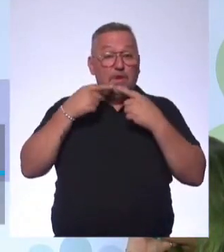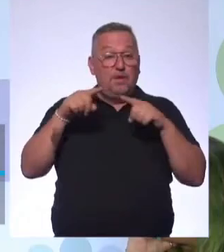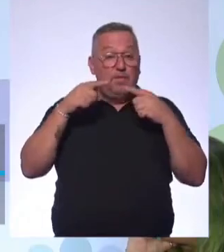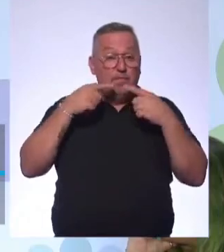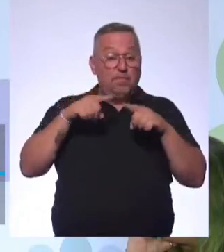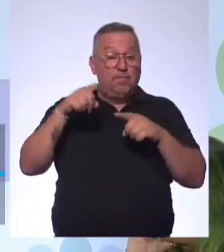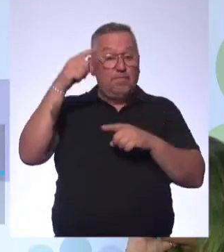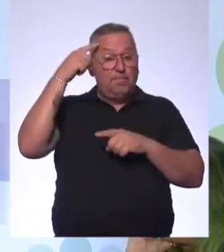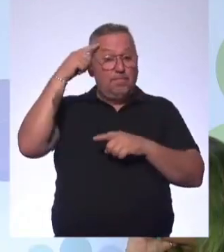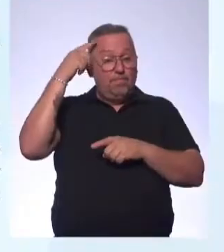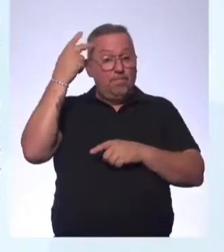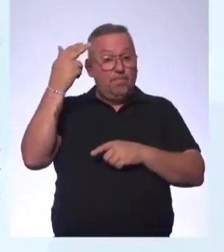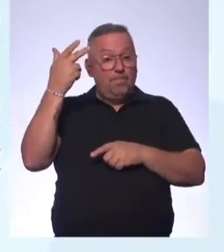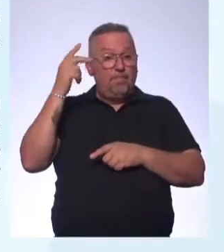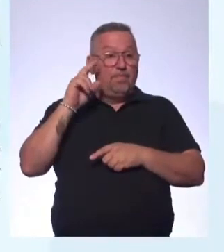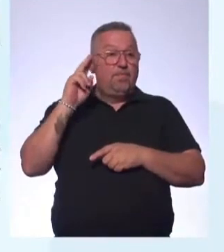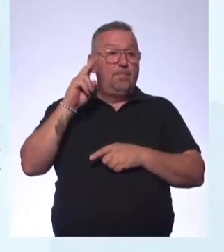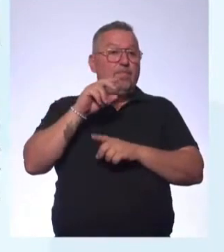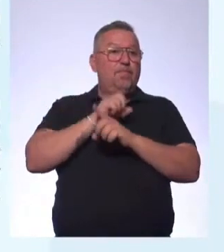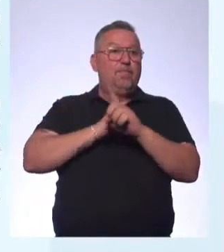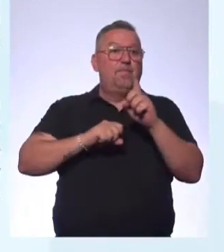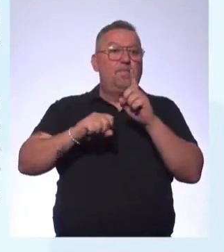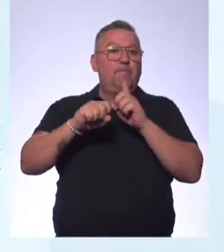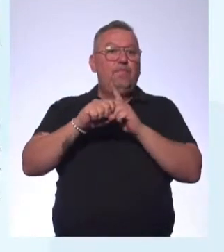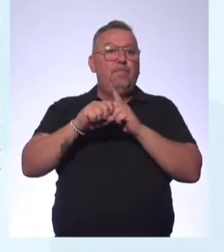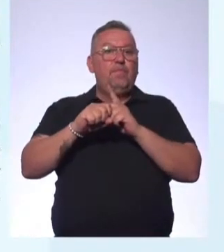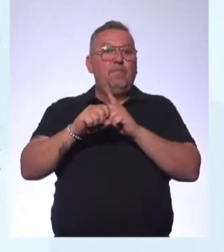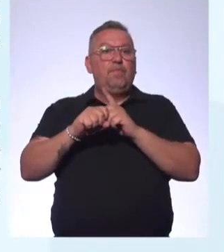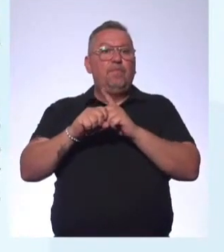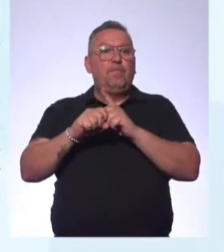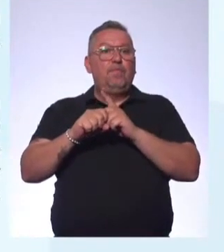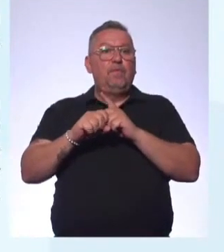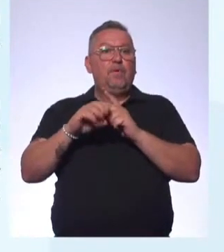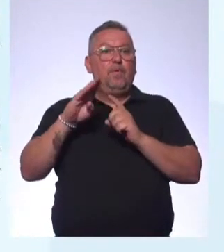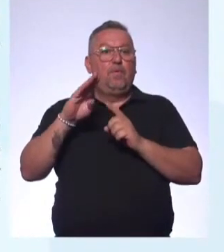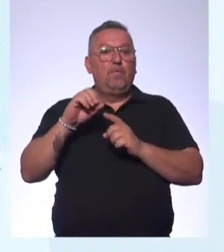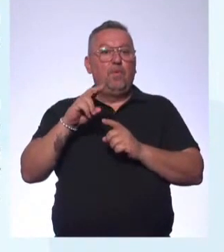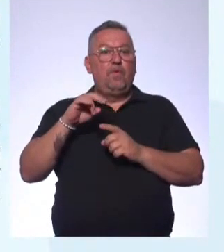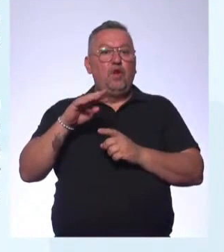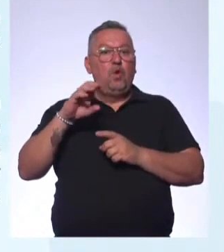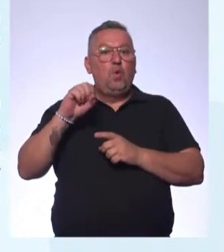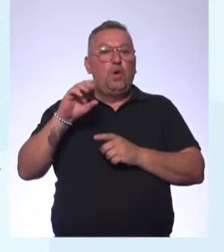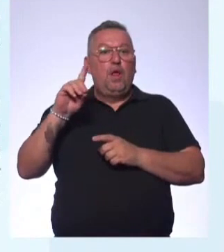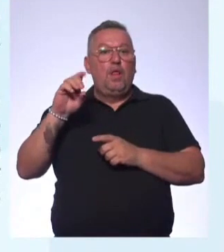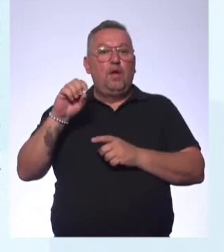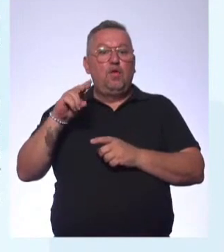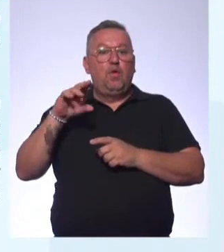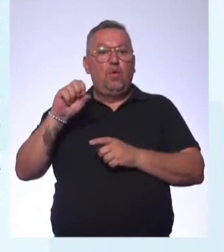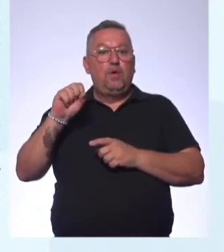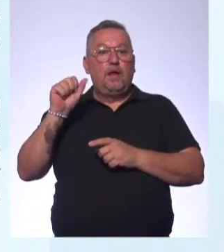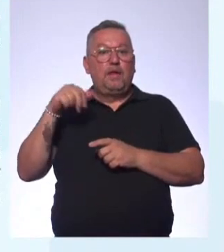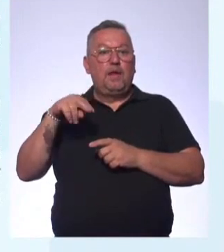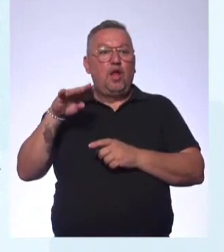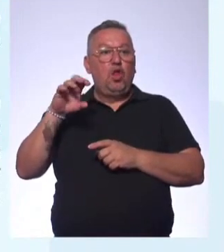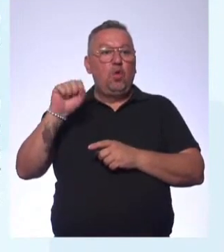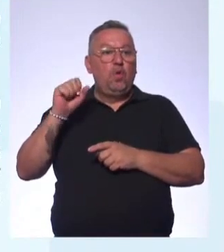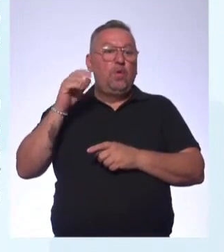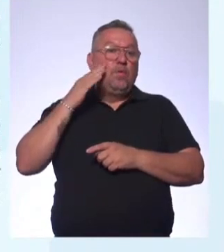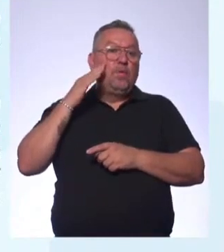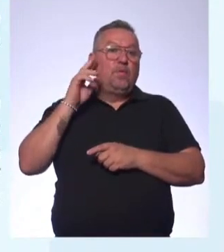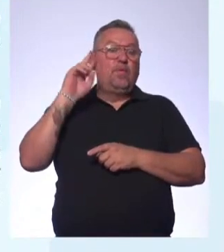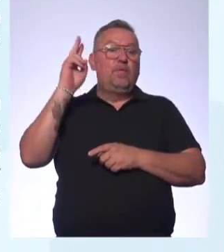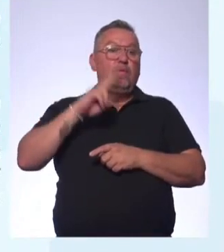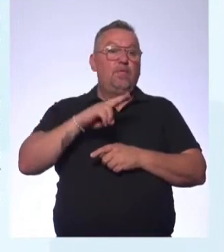de acordo com o sociólogo e escritor português Boaventura de Souza Santos, podemos considerar